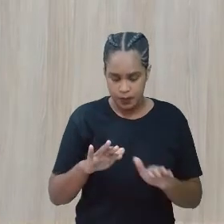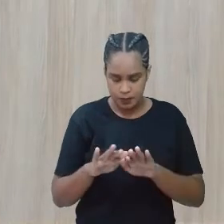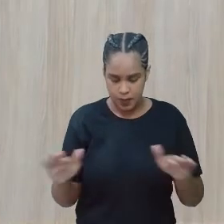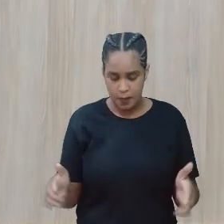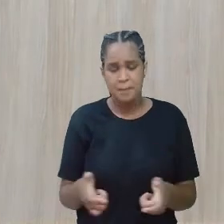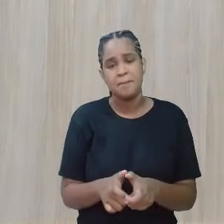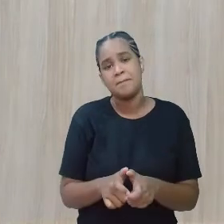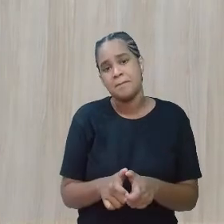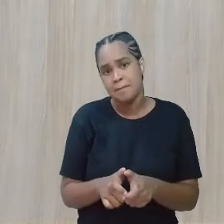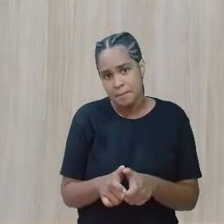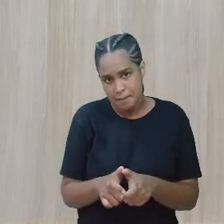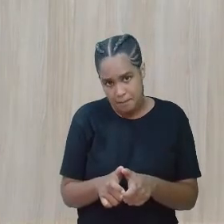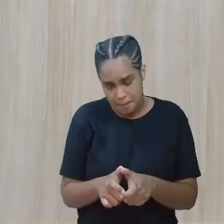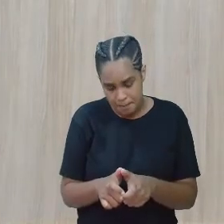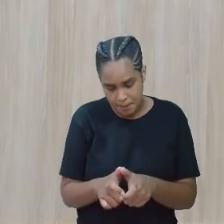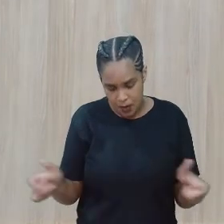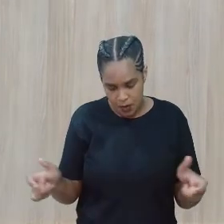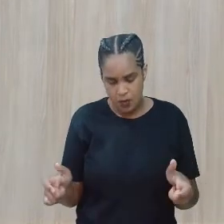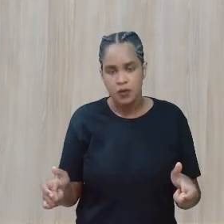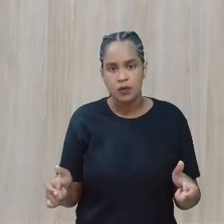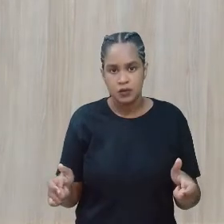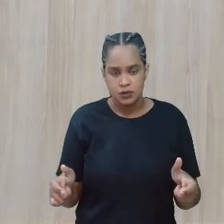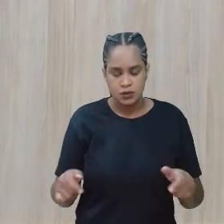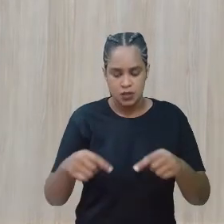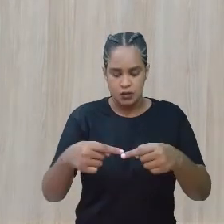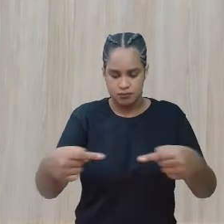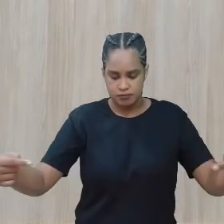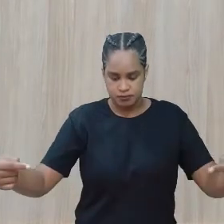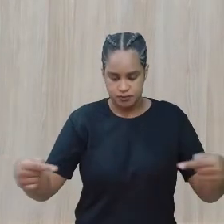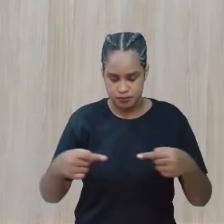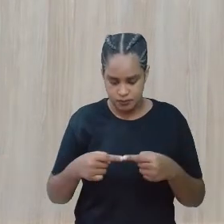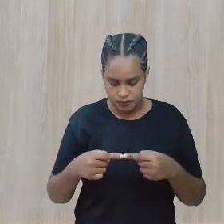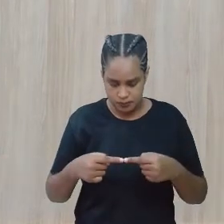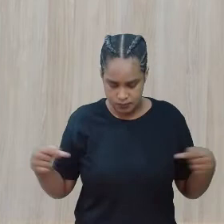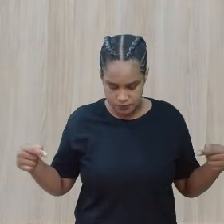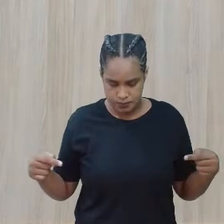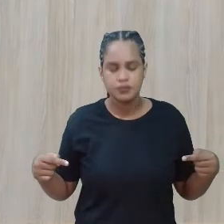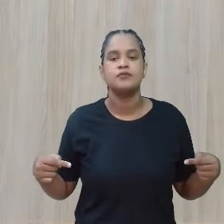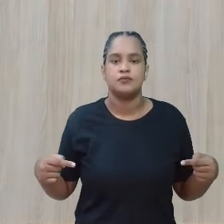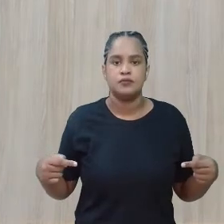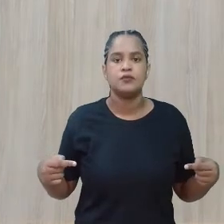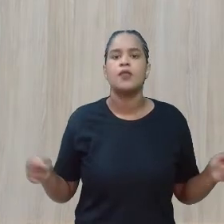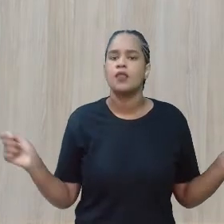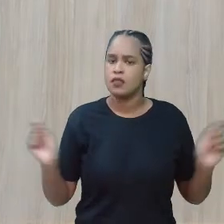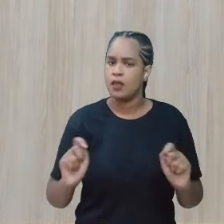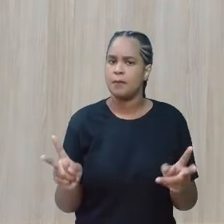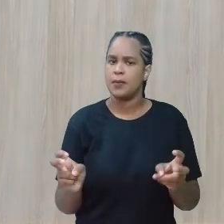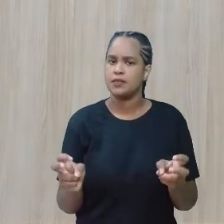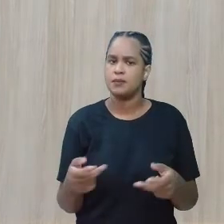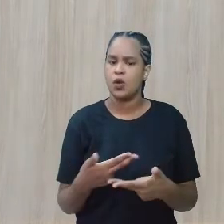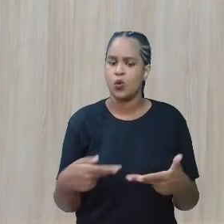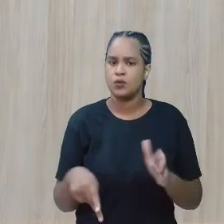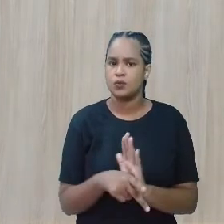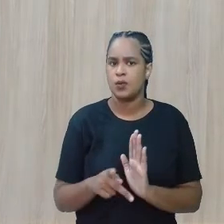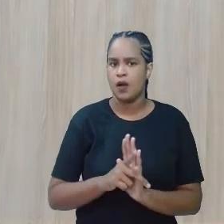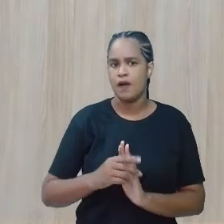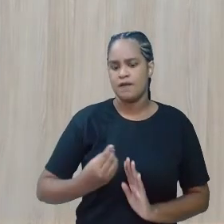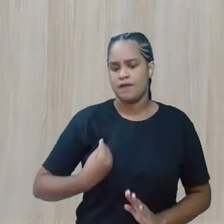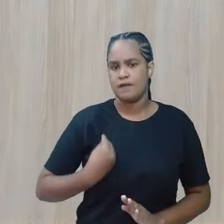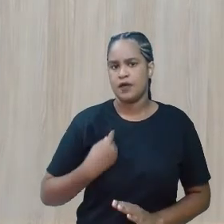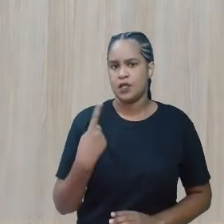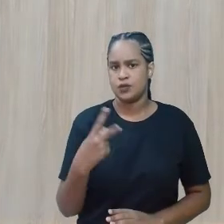geralmente elas são paralelas, essas retas, tá bom? Então, você pode analisar também no dia a dia essas questões de